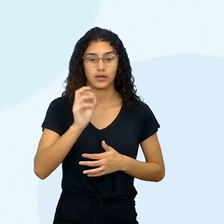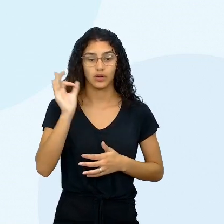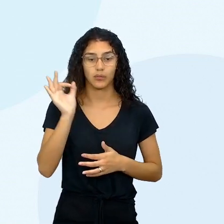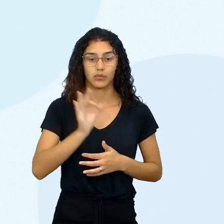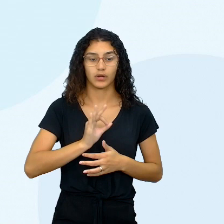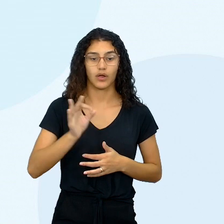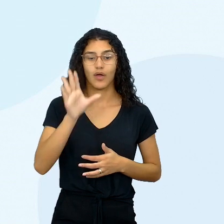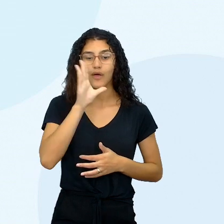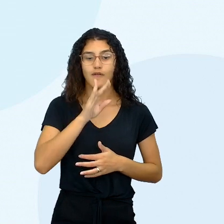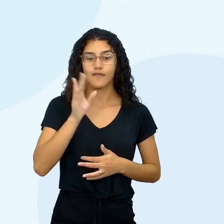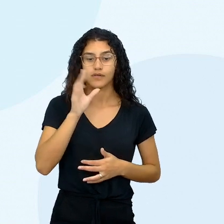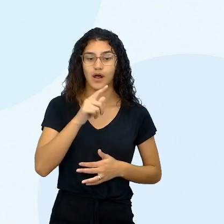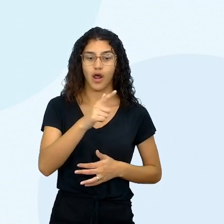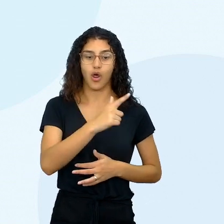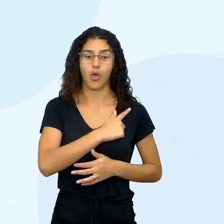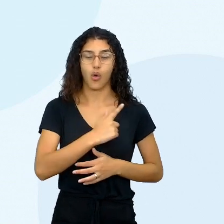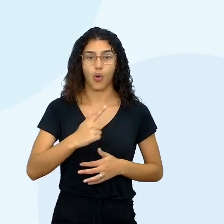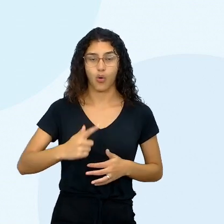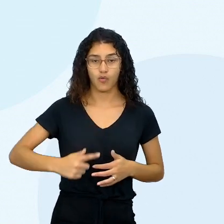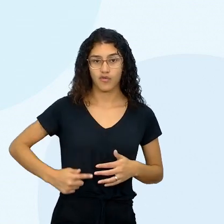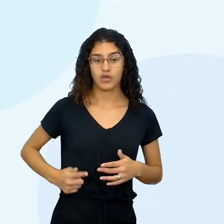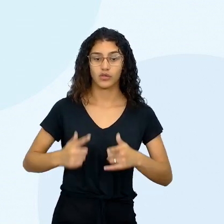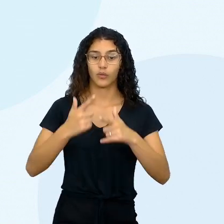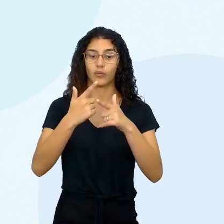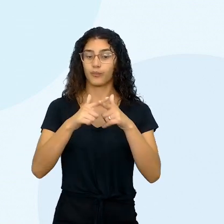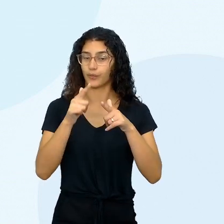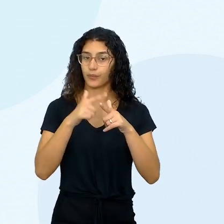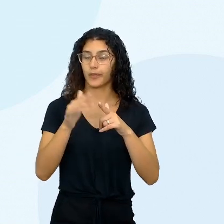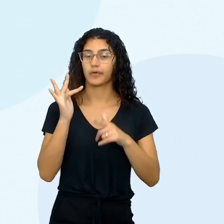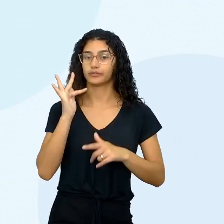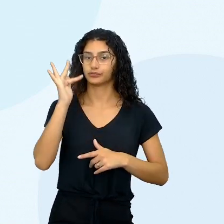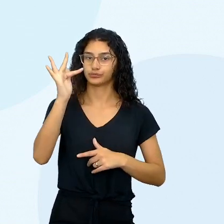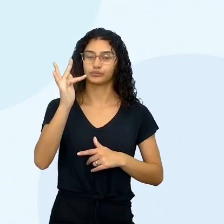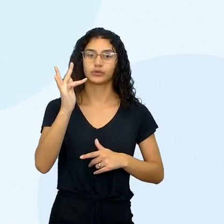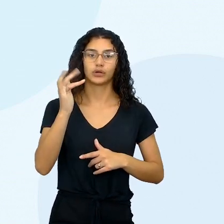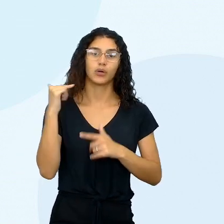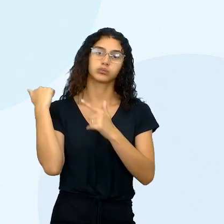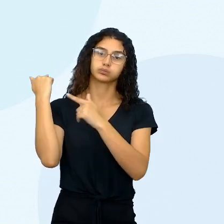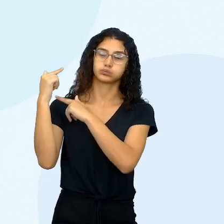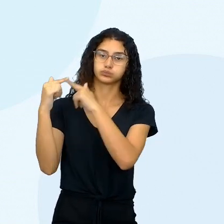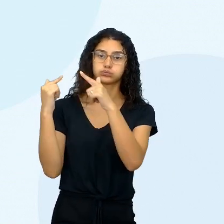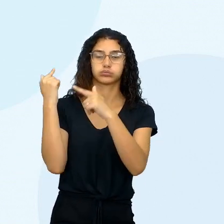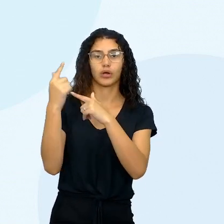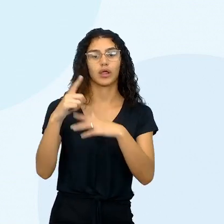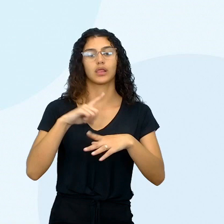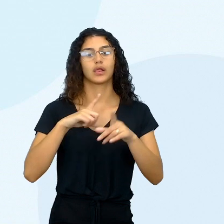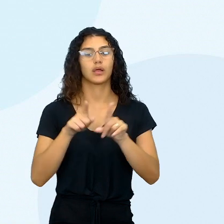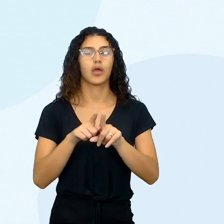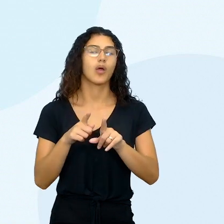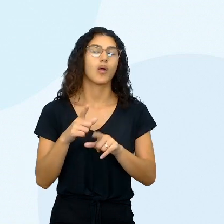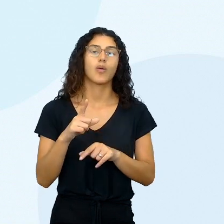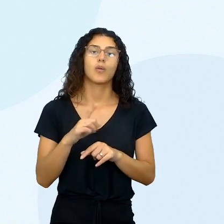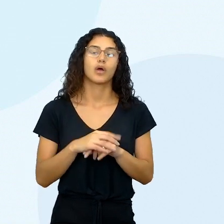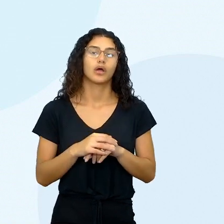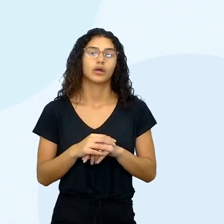65% declararam que os governos estão traindo as futuras gerações justamente por não estarem